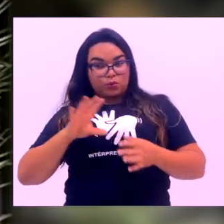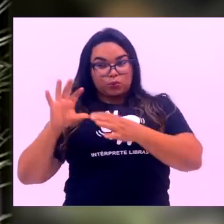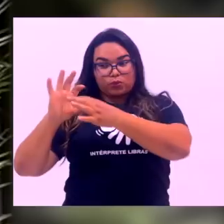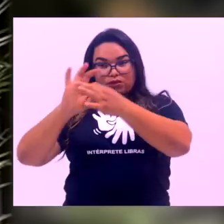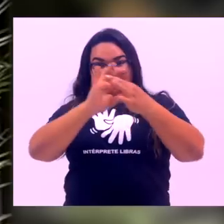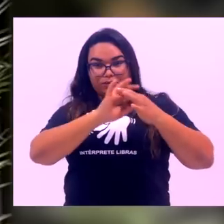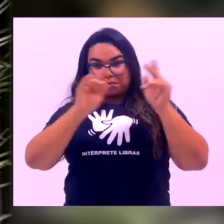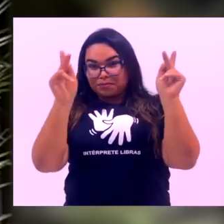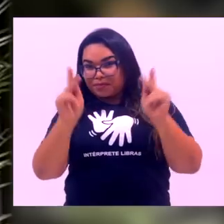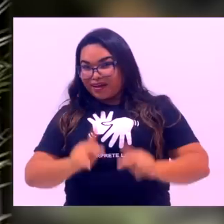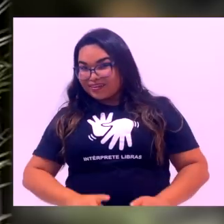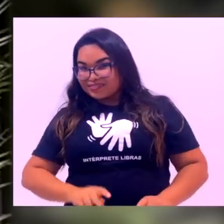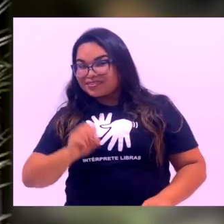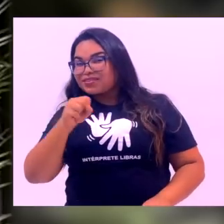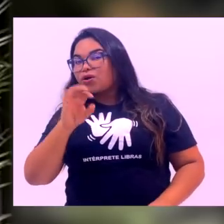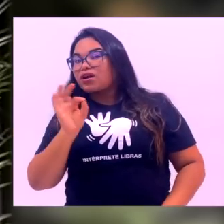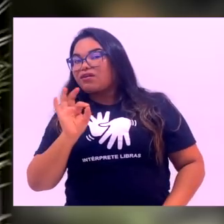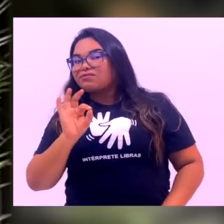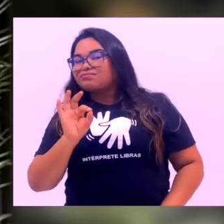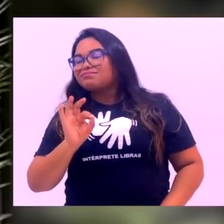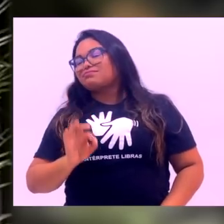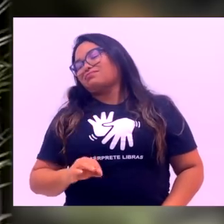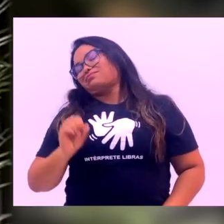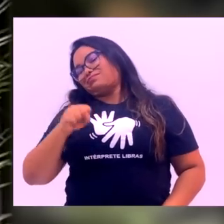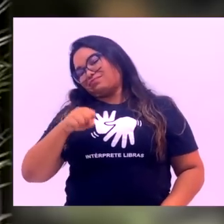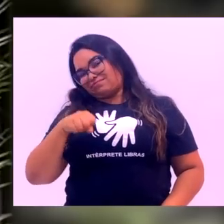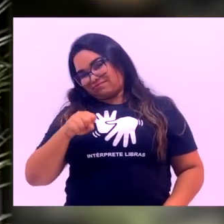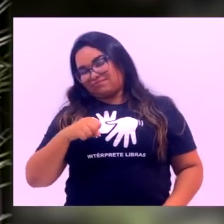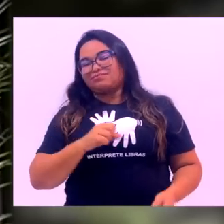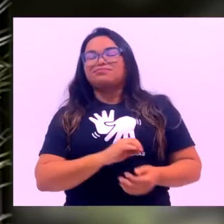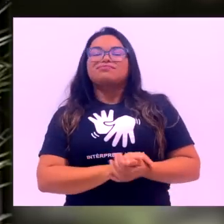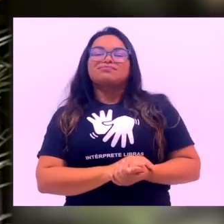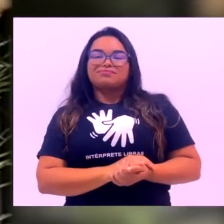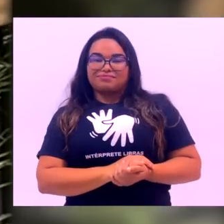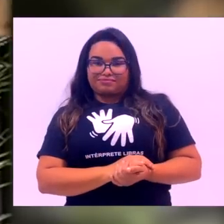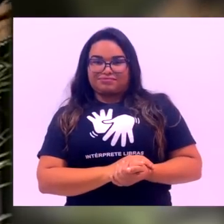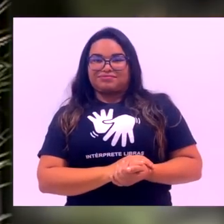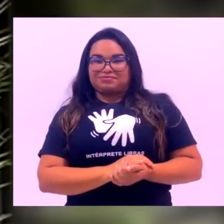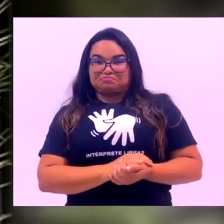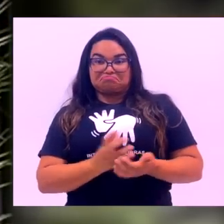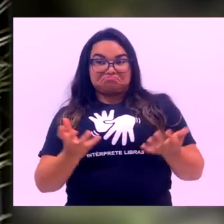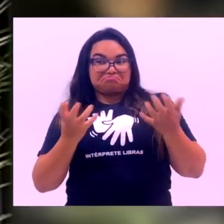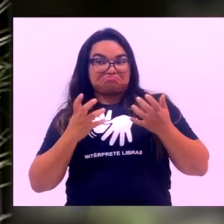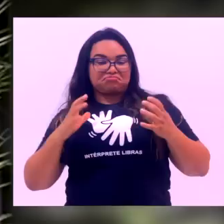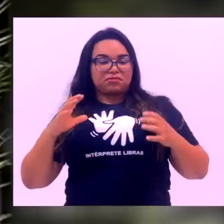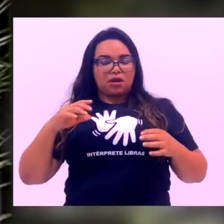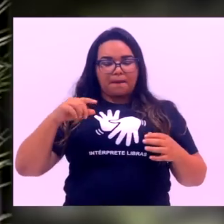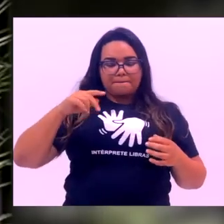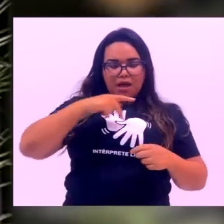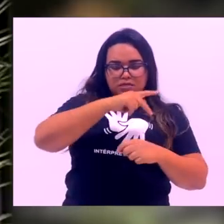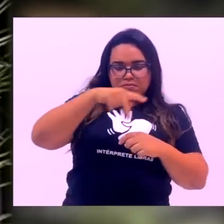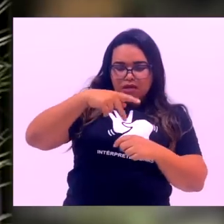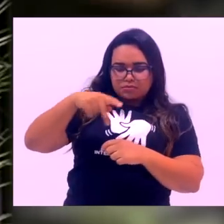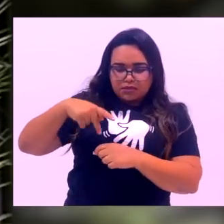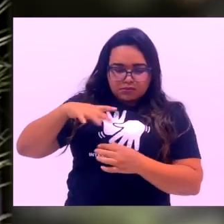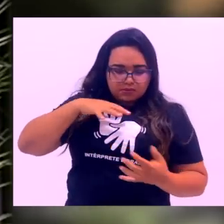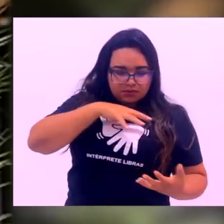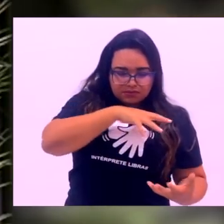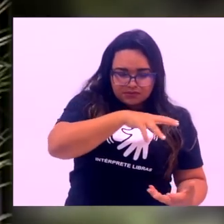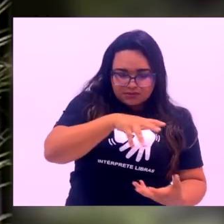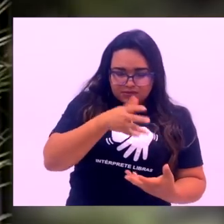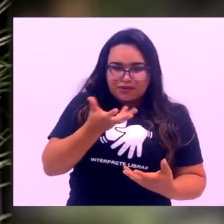Sim ou não? Sim, mas será um reino mundano. Onde querem estabelecer um reino final de